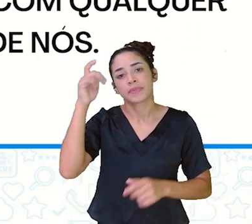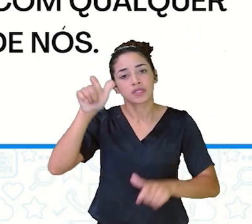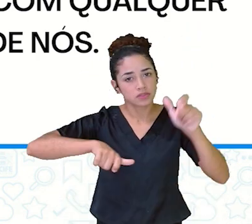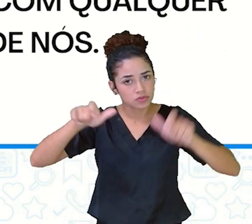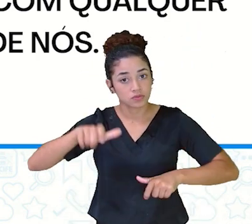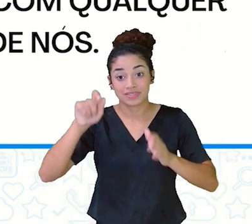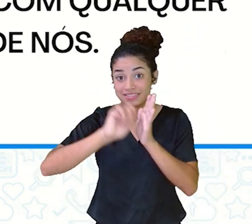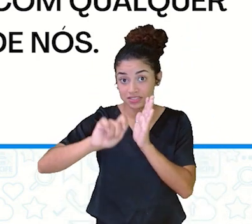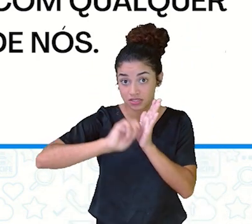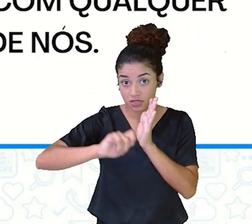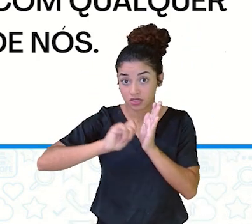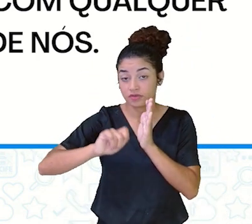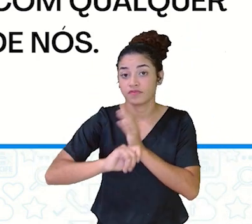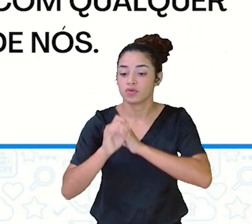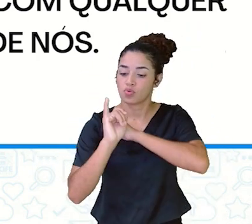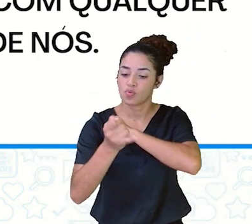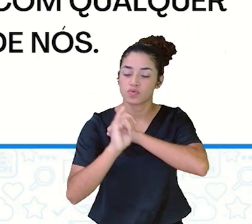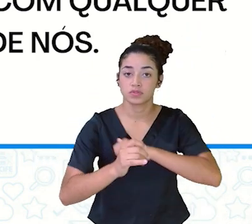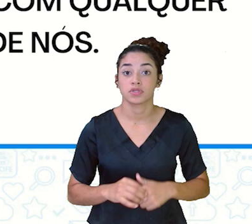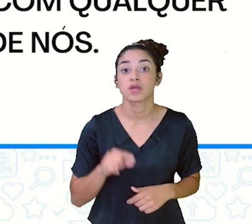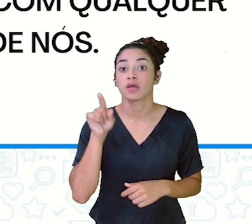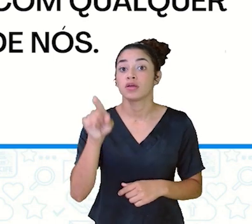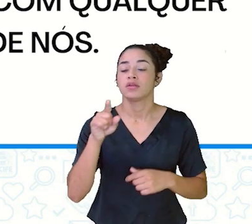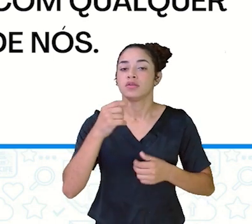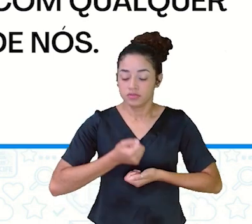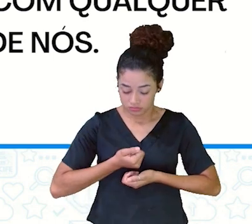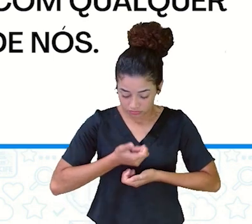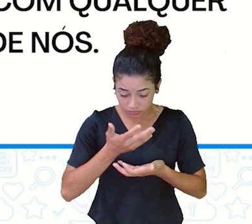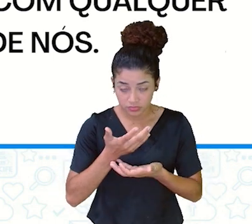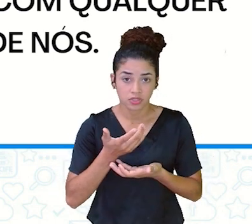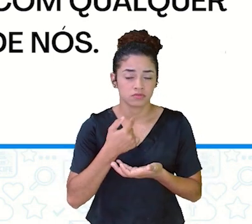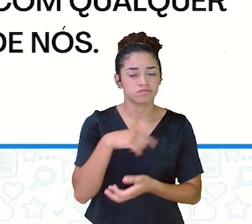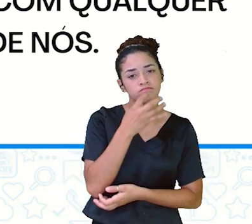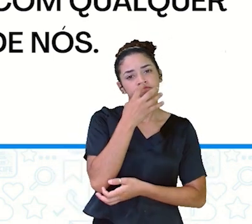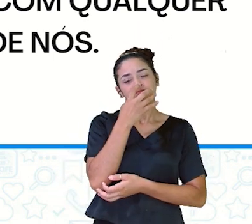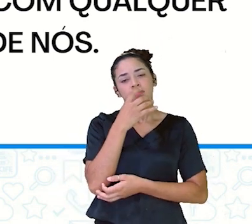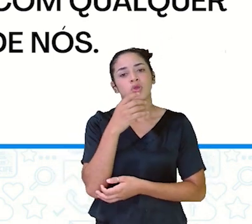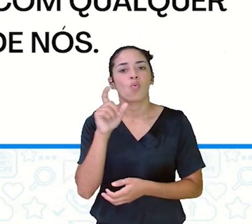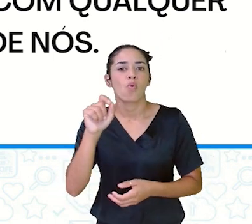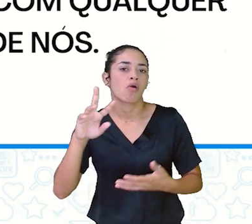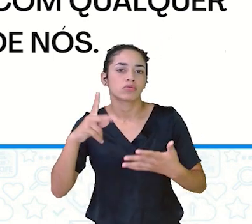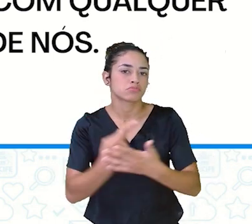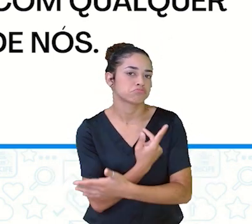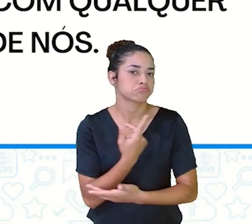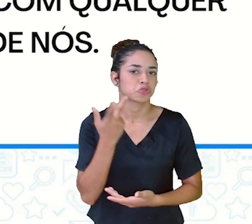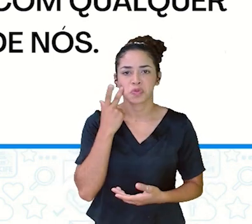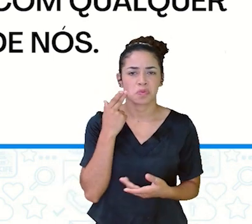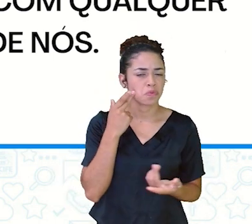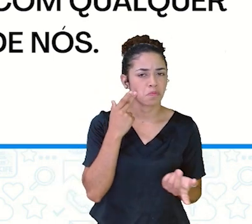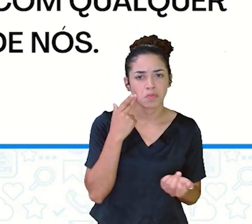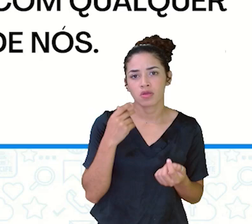pessoas que escrevem crônicas. Elas inspiram-se em fatos comuns, em algo que pode acontecer